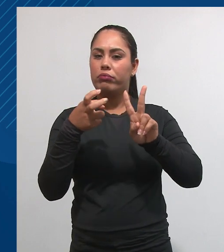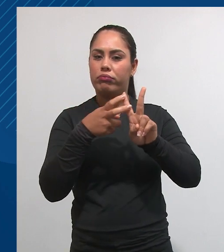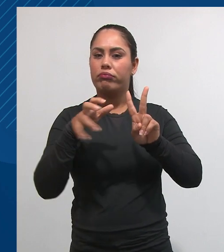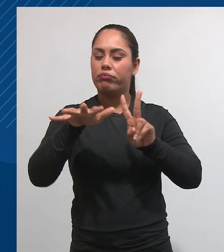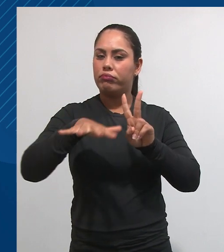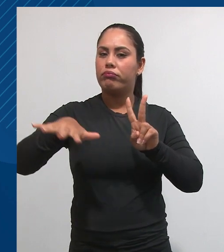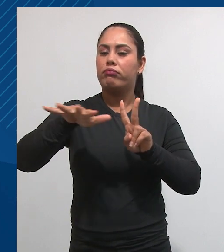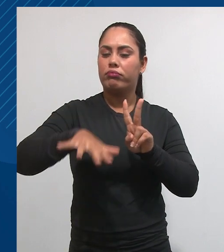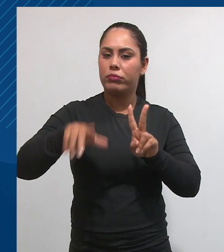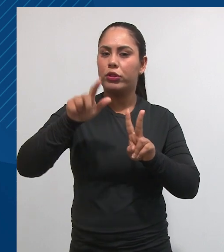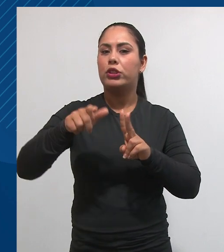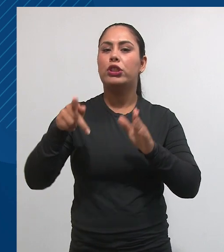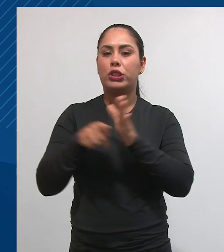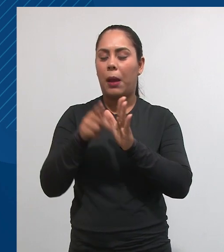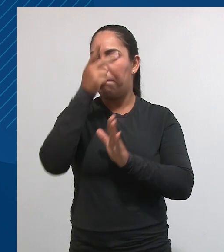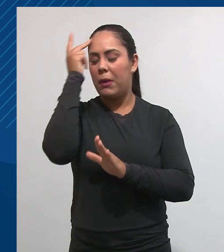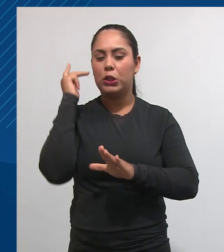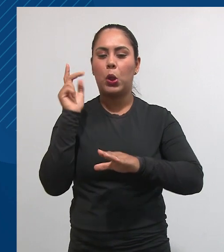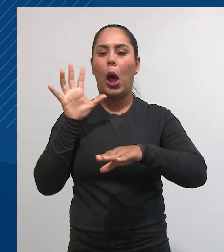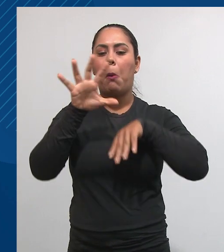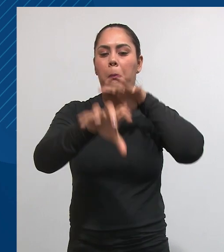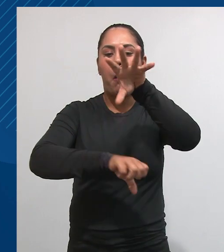seu território invadido.